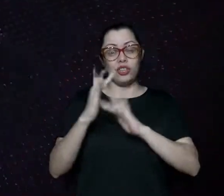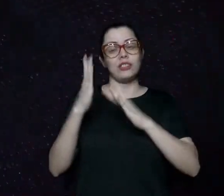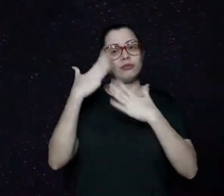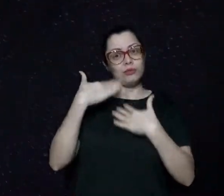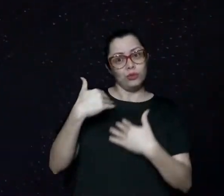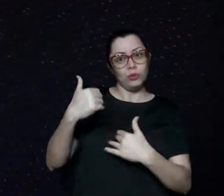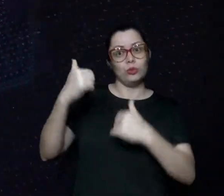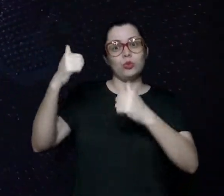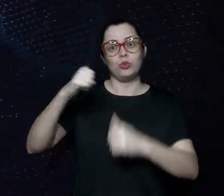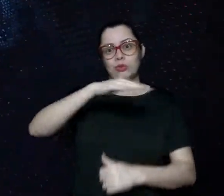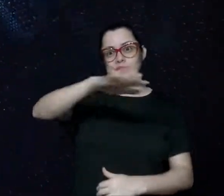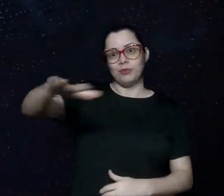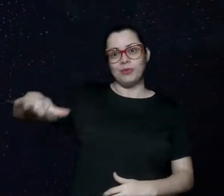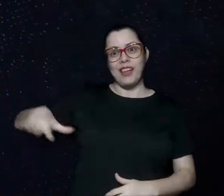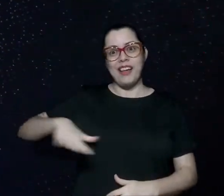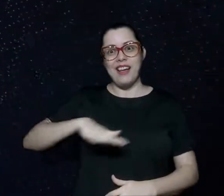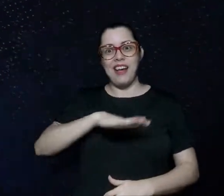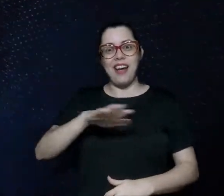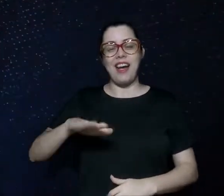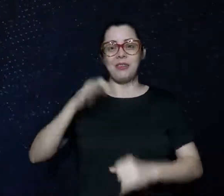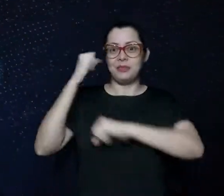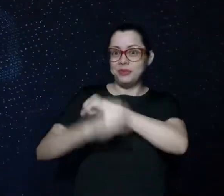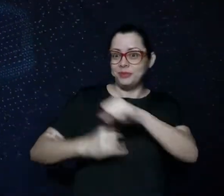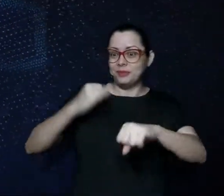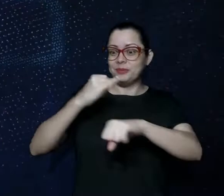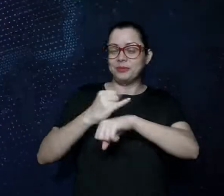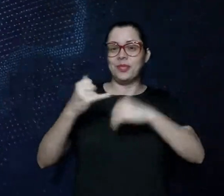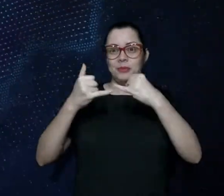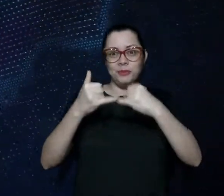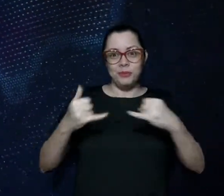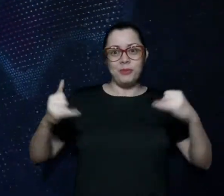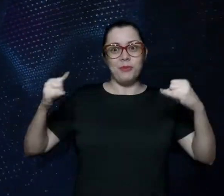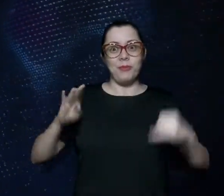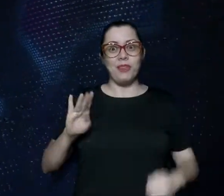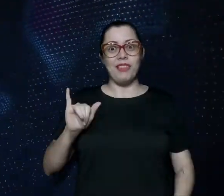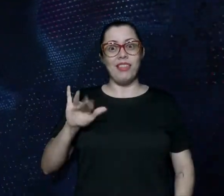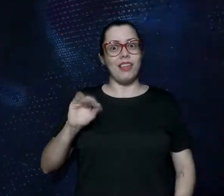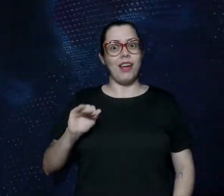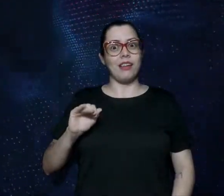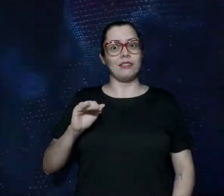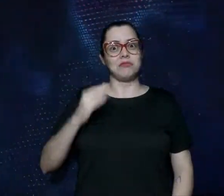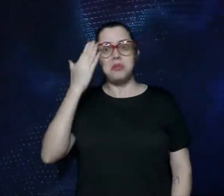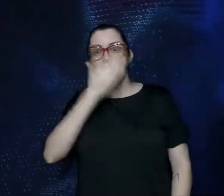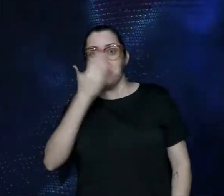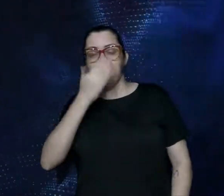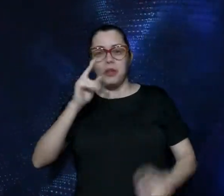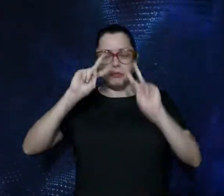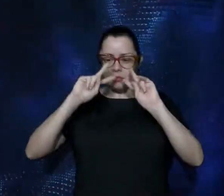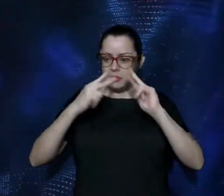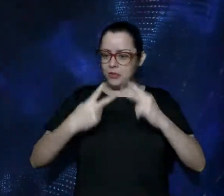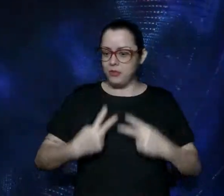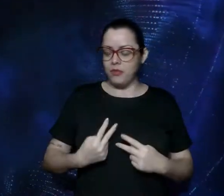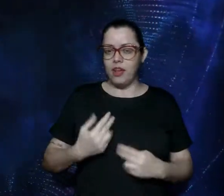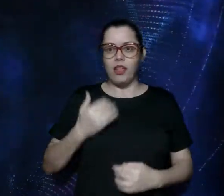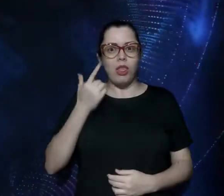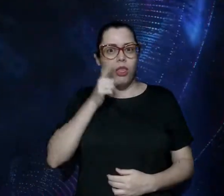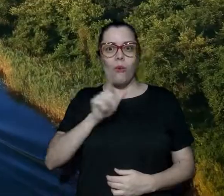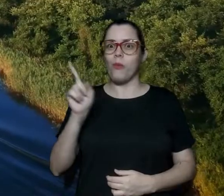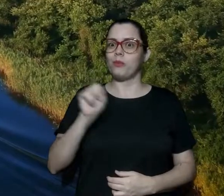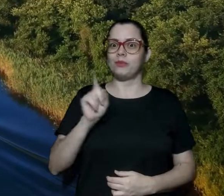Jesus nos chama a navegar pelas ondas binárias da internet. São invisíveis aos nossos olhos